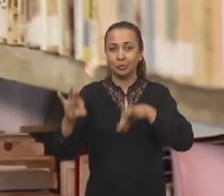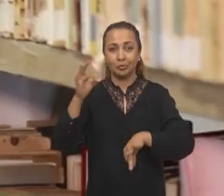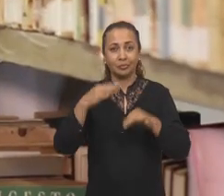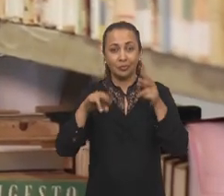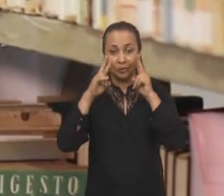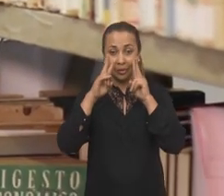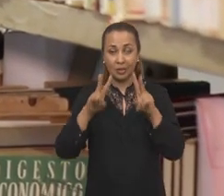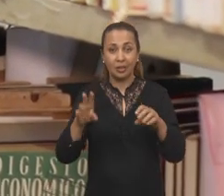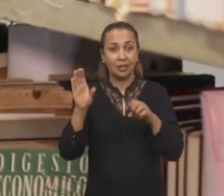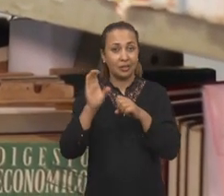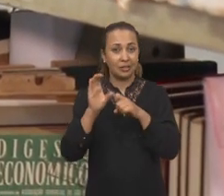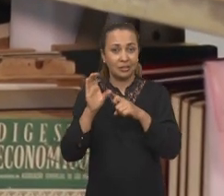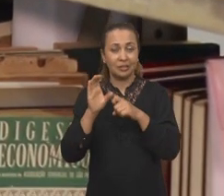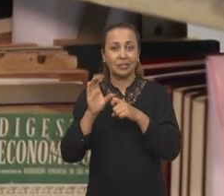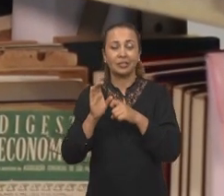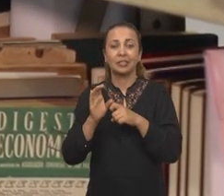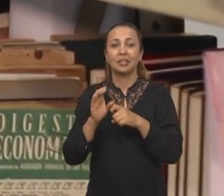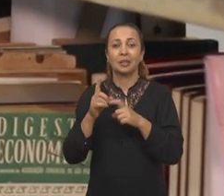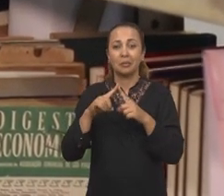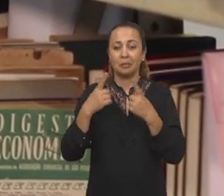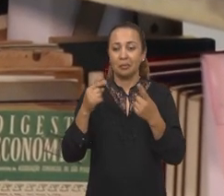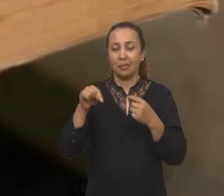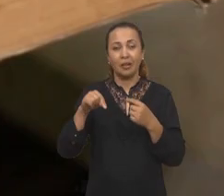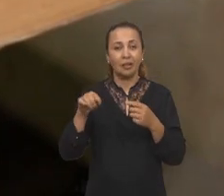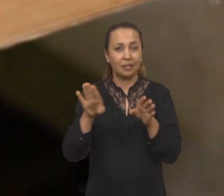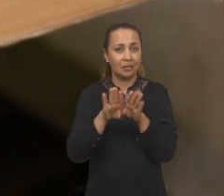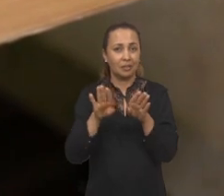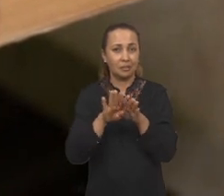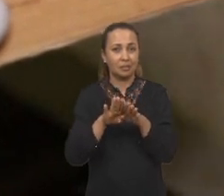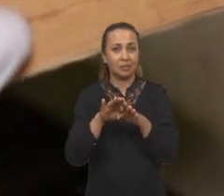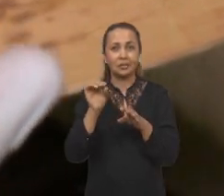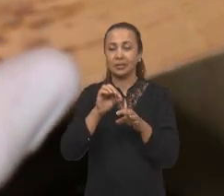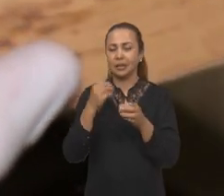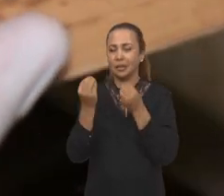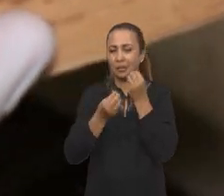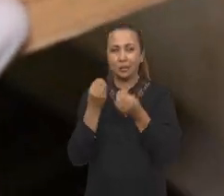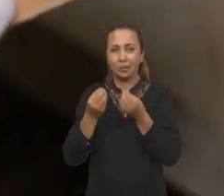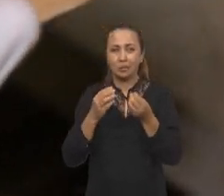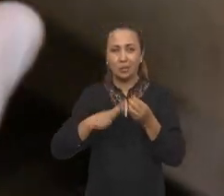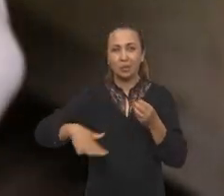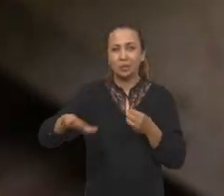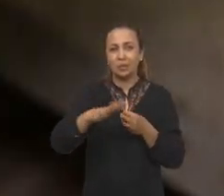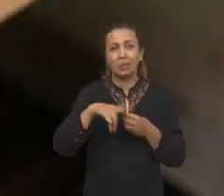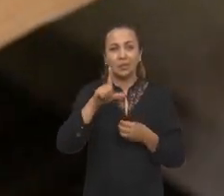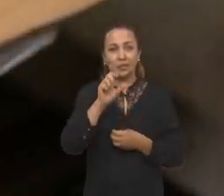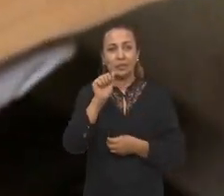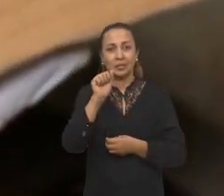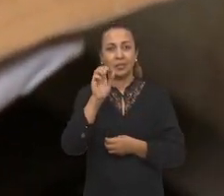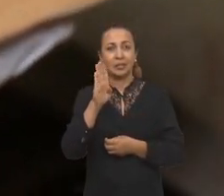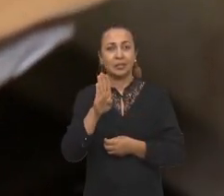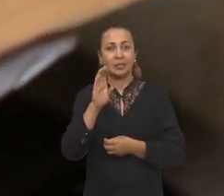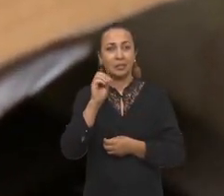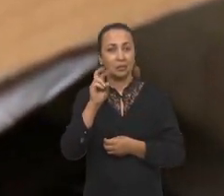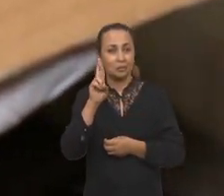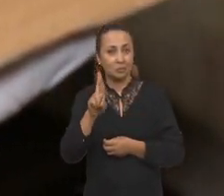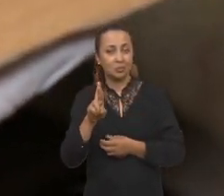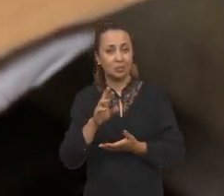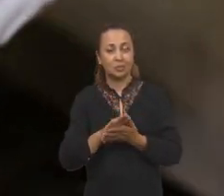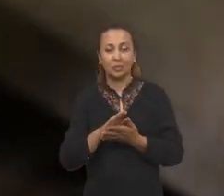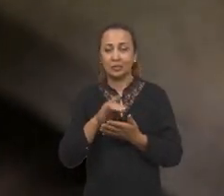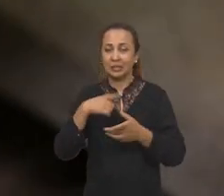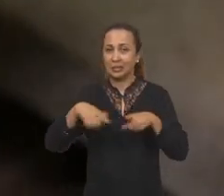como que laboratório de análises clínicas né mas aqui também é se constitui como um espaço e lá boa a gente